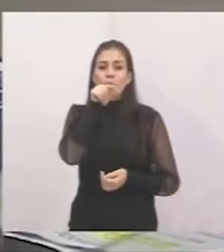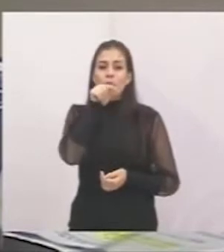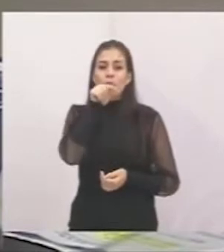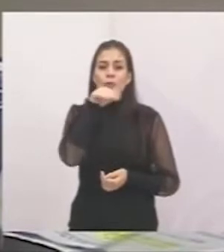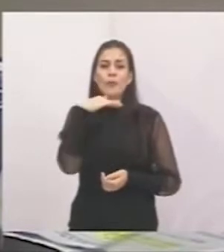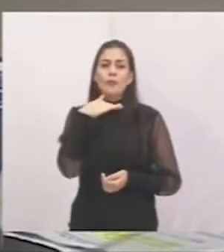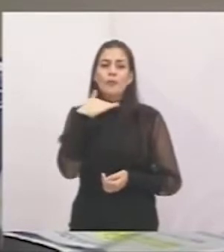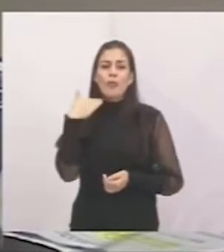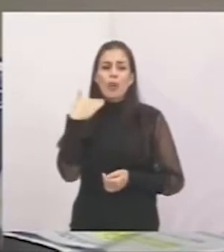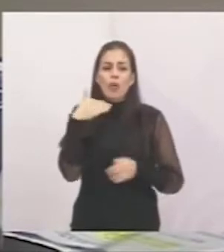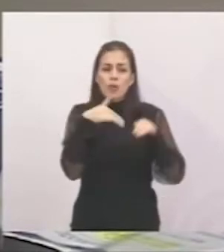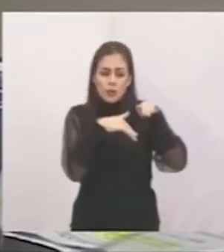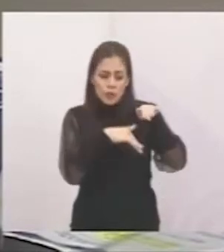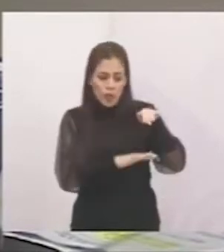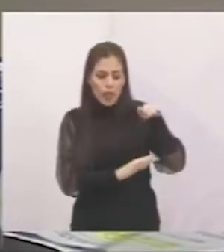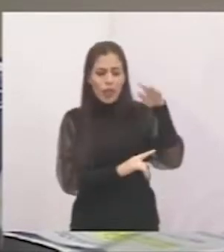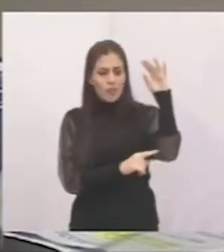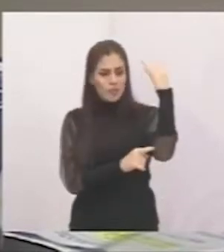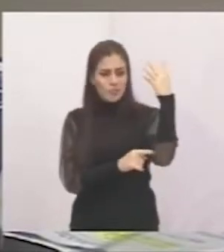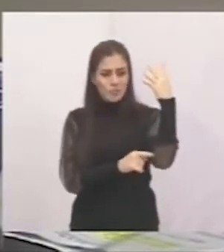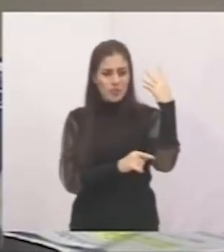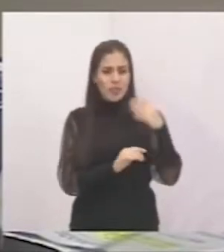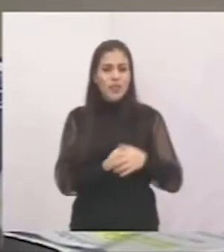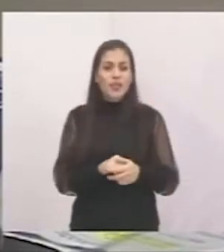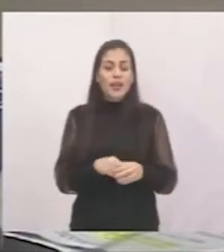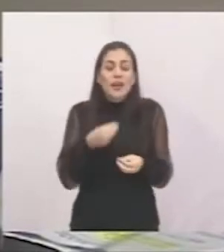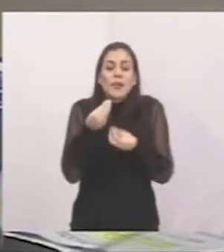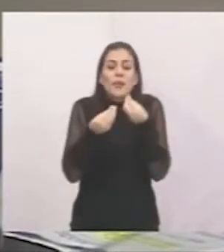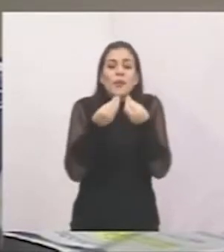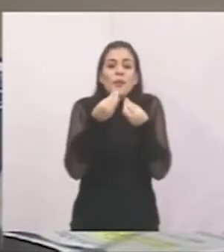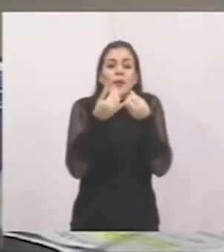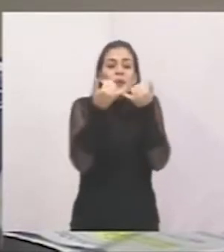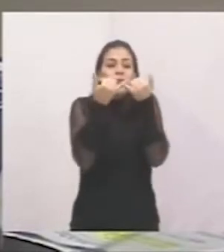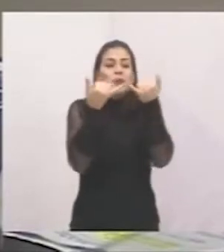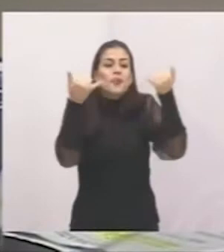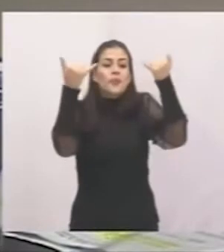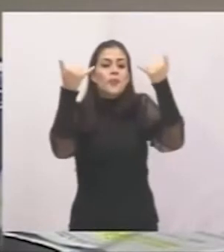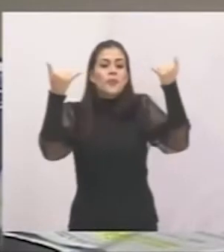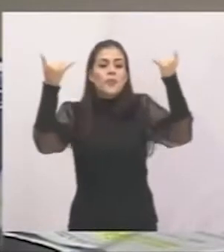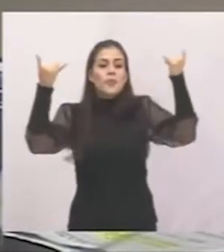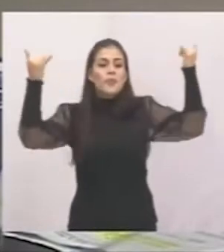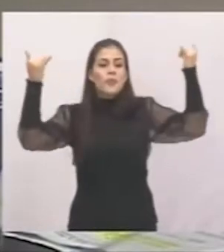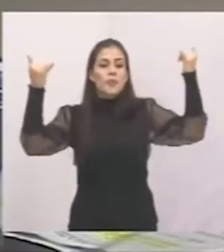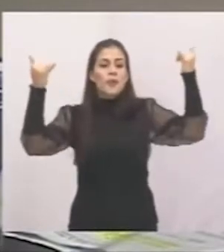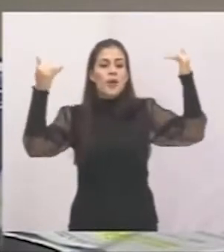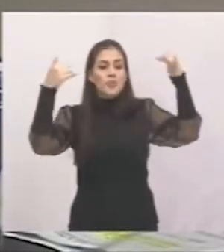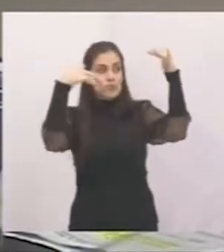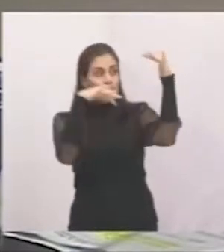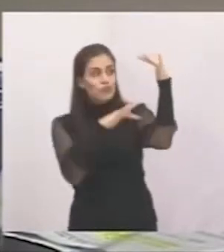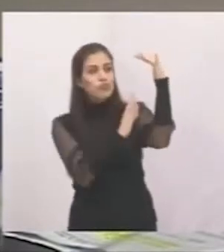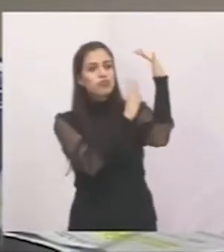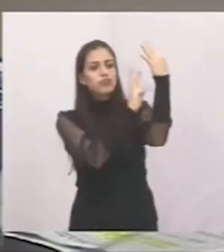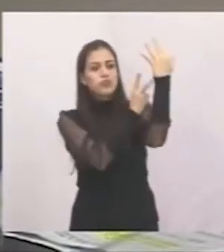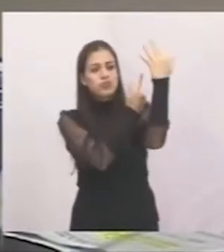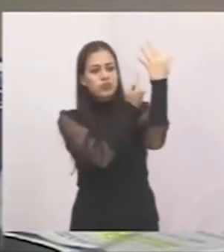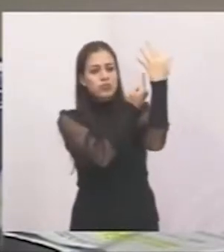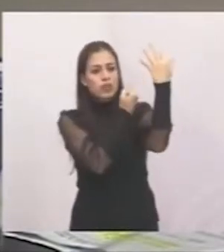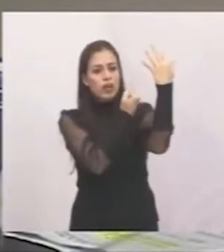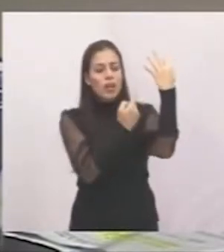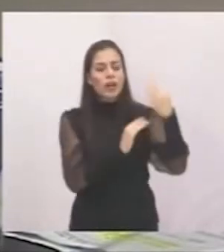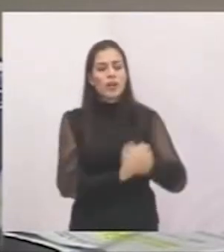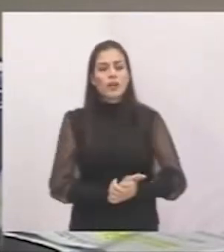embaixo das Árvores como que tá essa fiação dentro dessa árvore olha essa situação que está lá